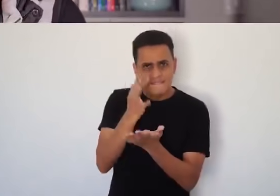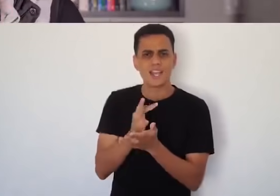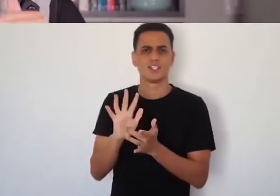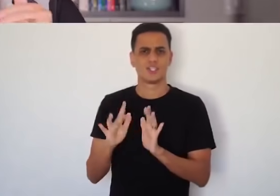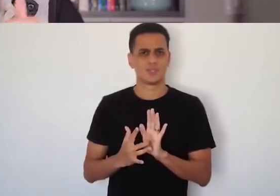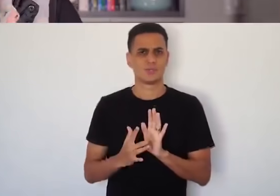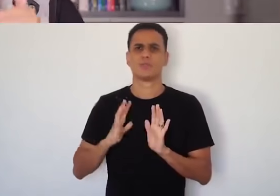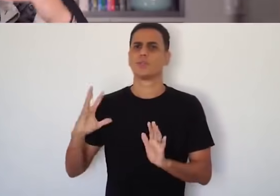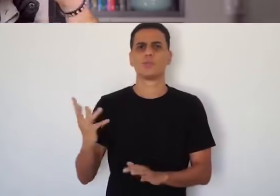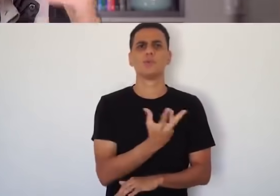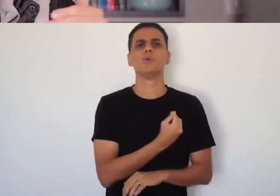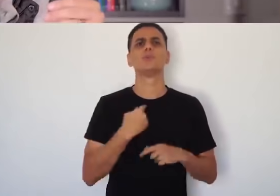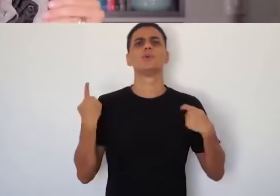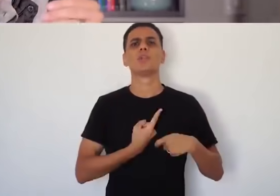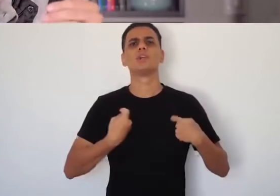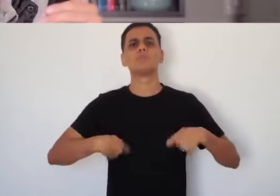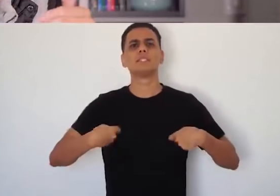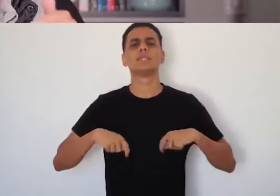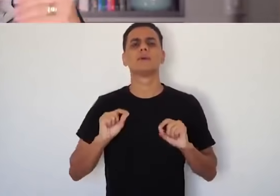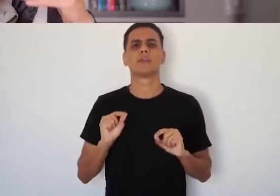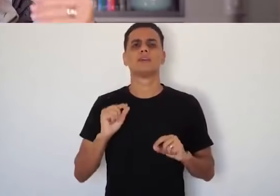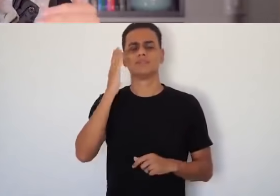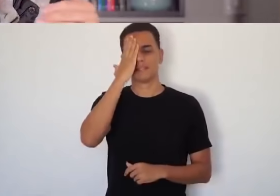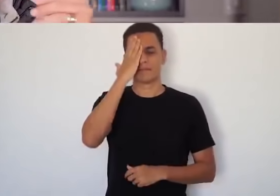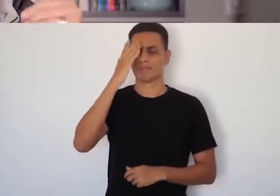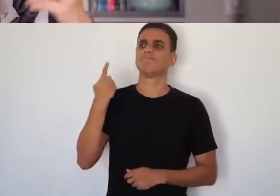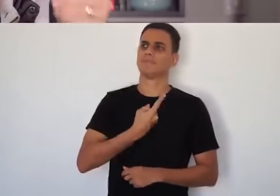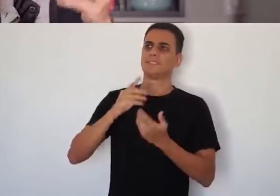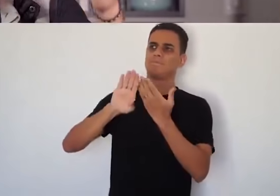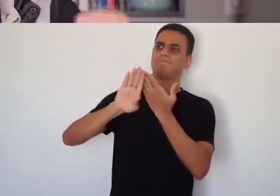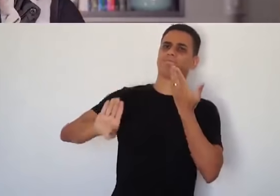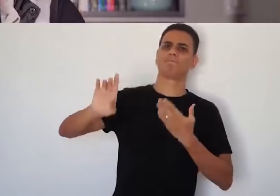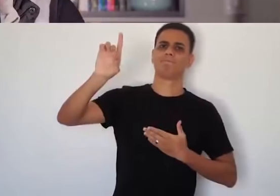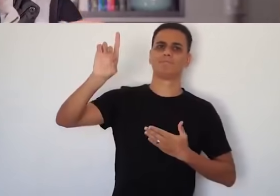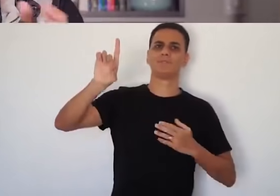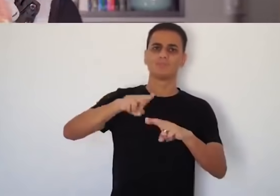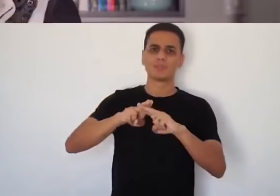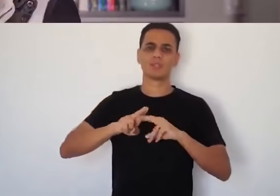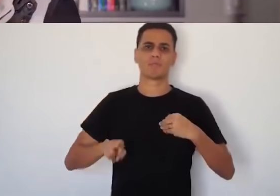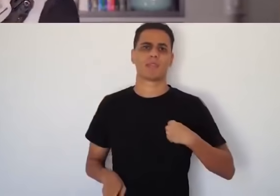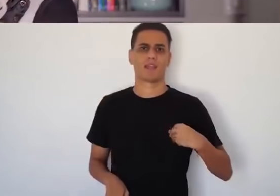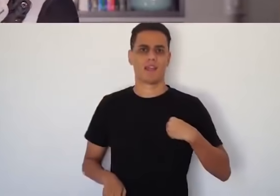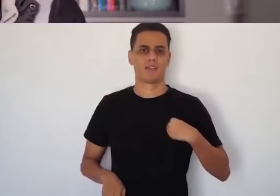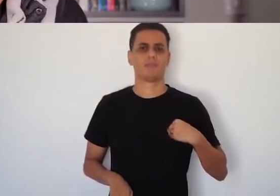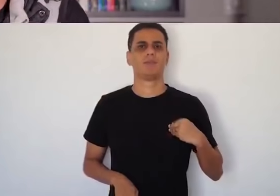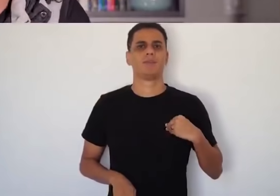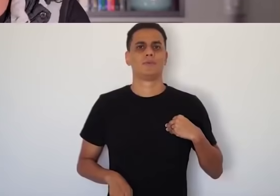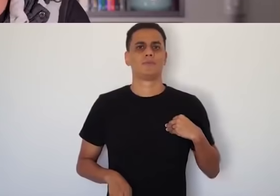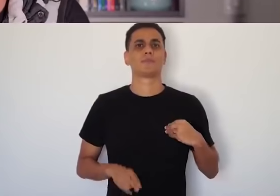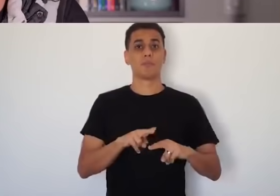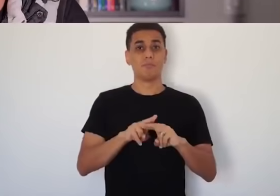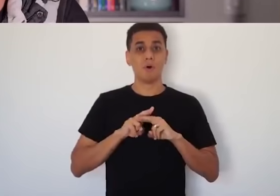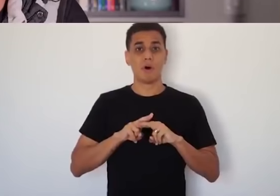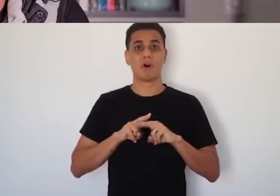Eu tenho sido autônomo, na perspectiva de que eu ando de acordo com as minhas regras e a minha lei.